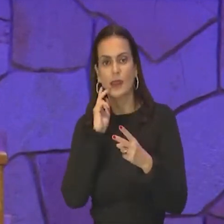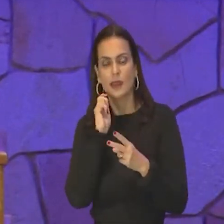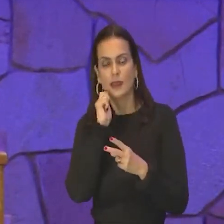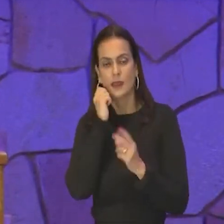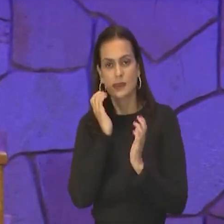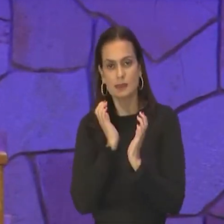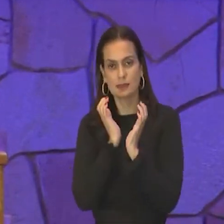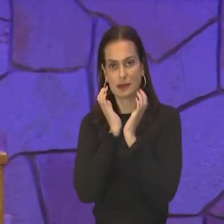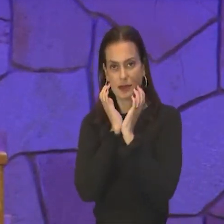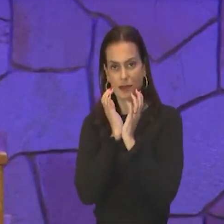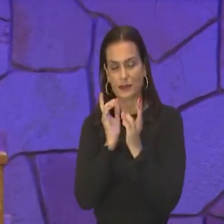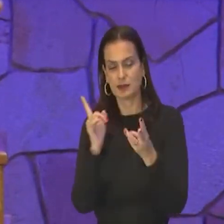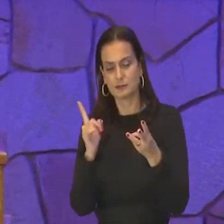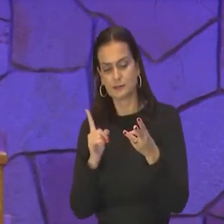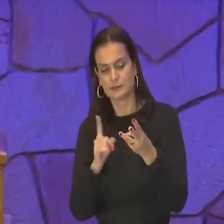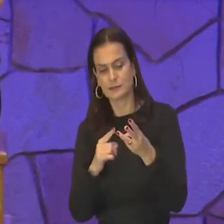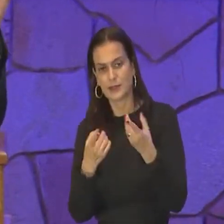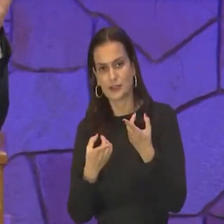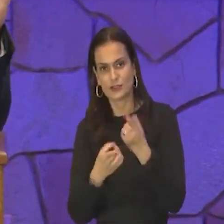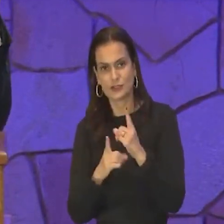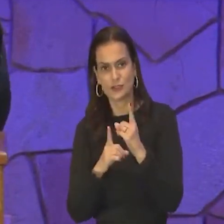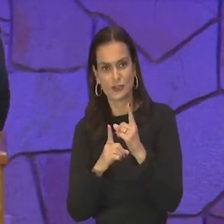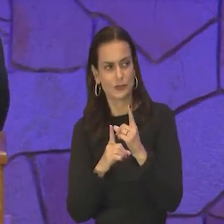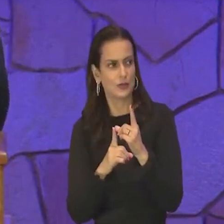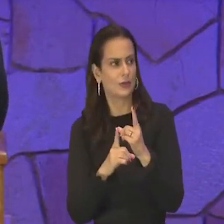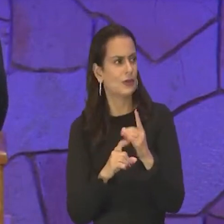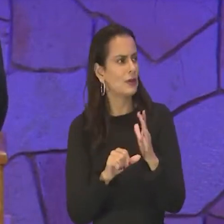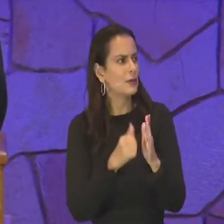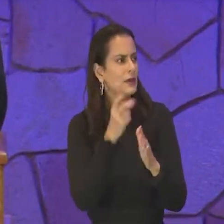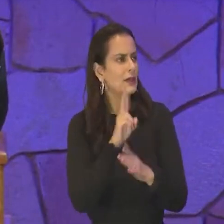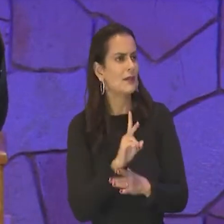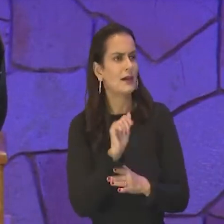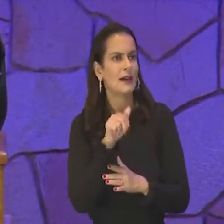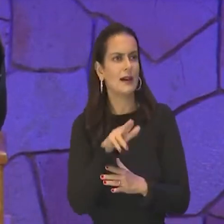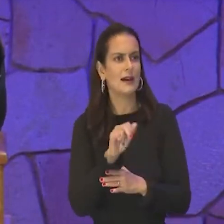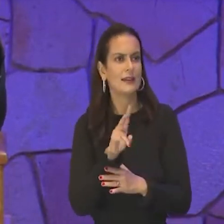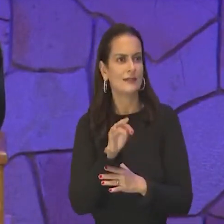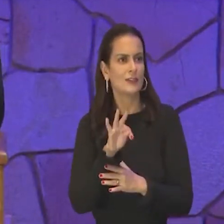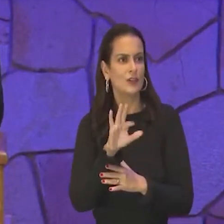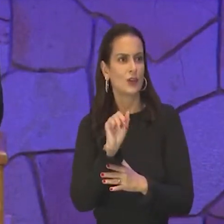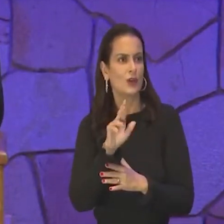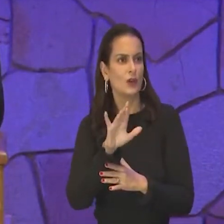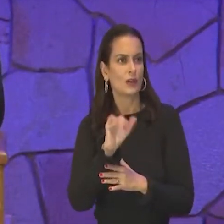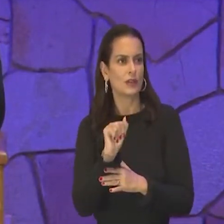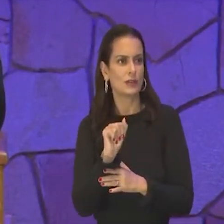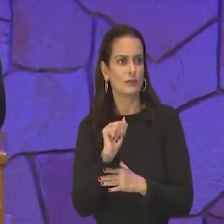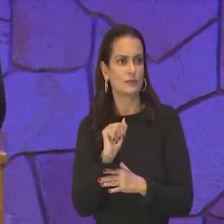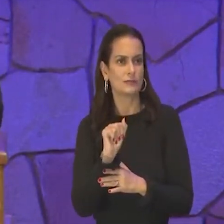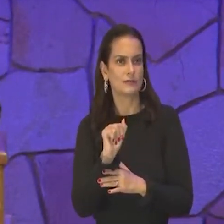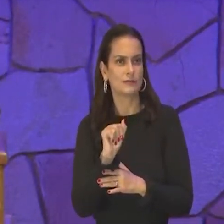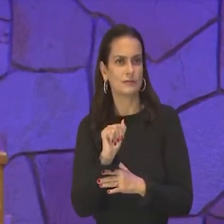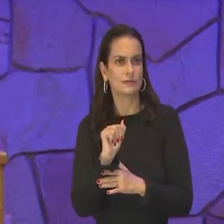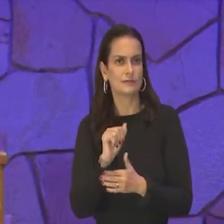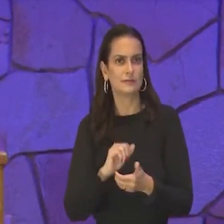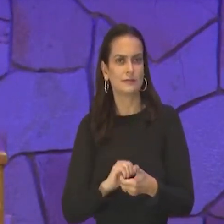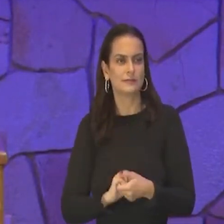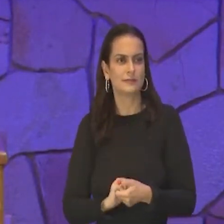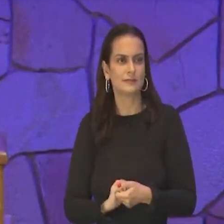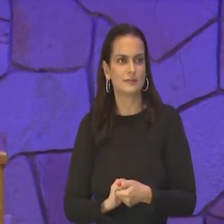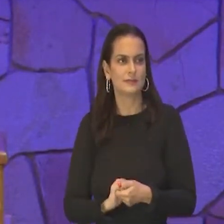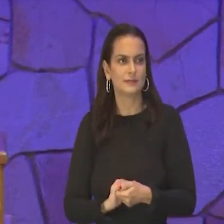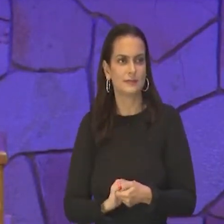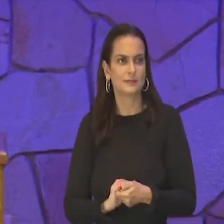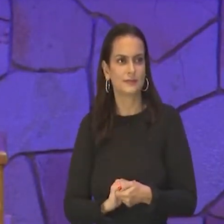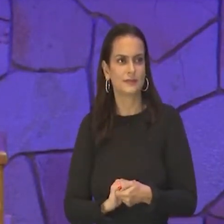Senhor, a Ana Vitória. Está presente aí, Ana Vitória? Levante a sua mão. Está aí a Ana? Ah, tá, ela já está